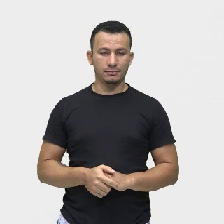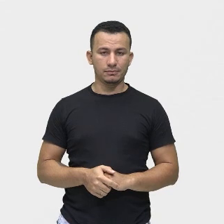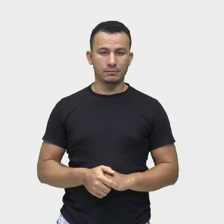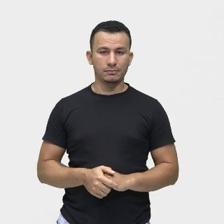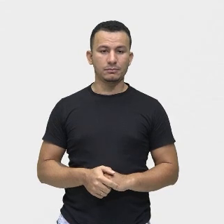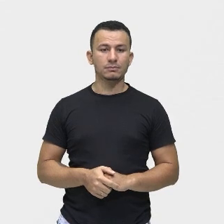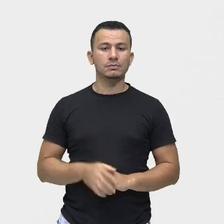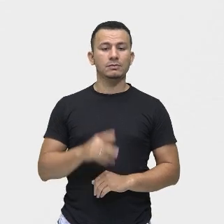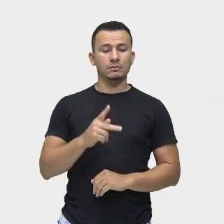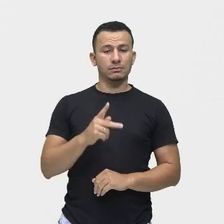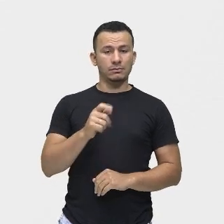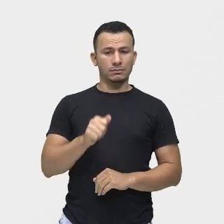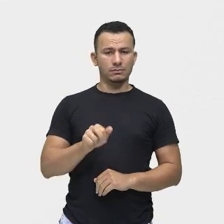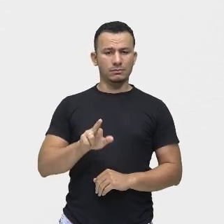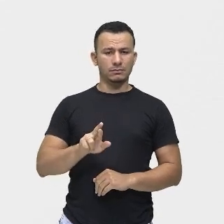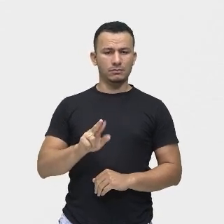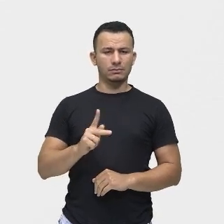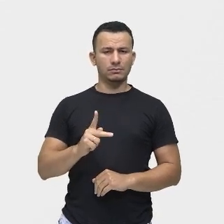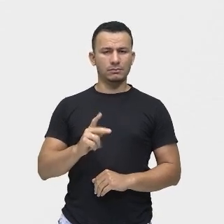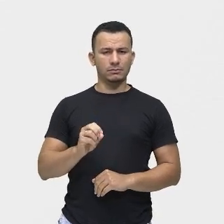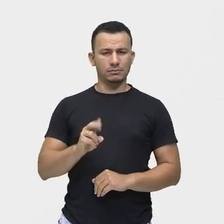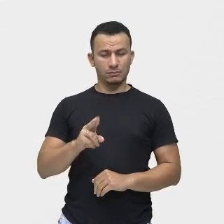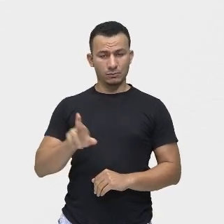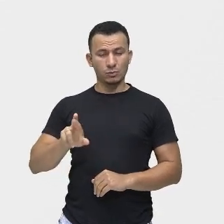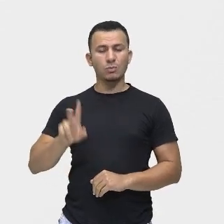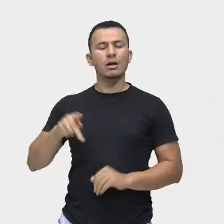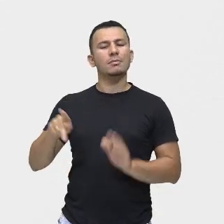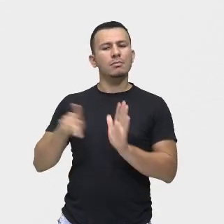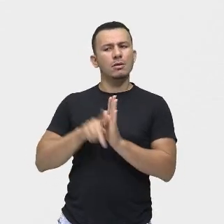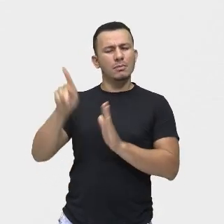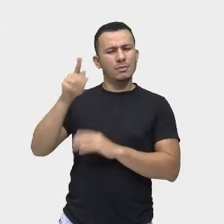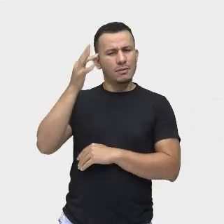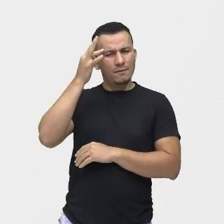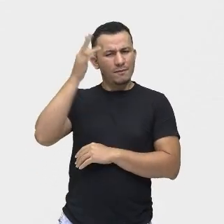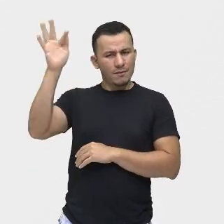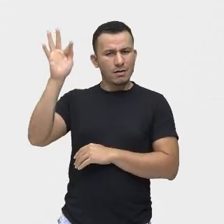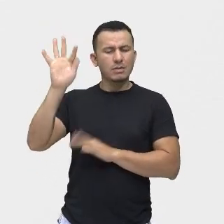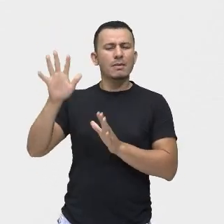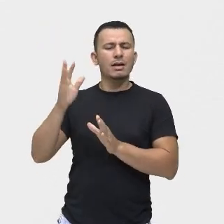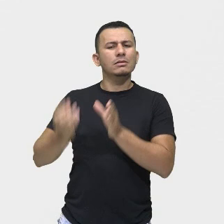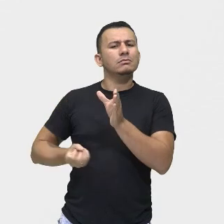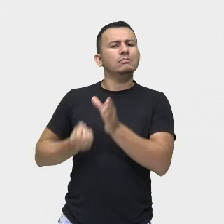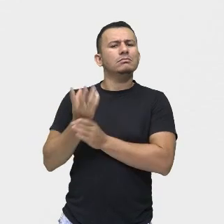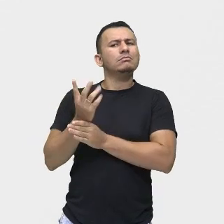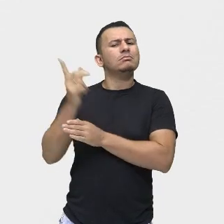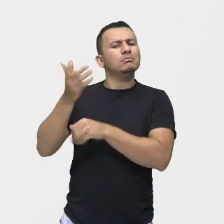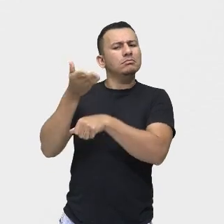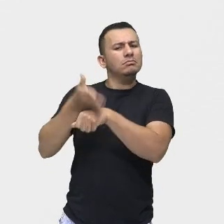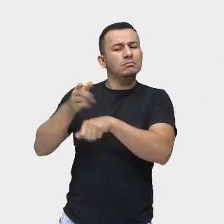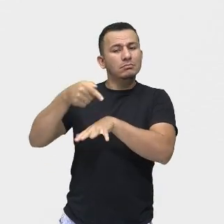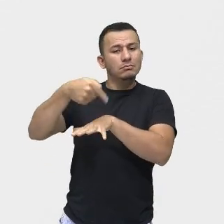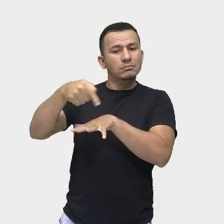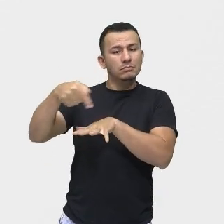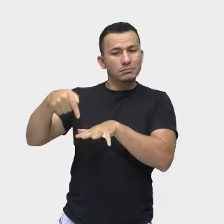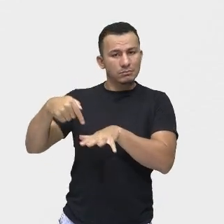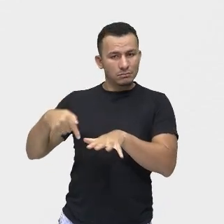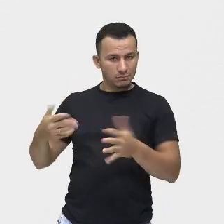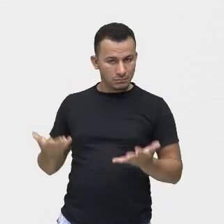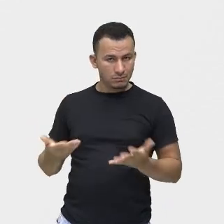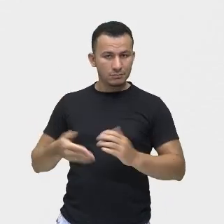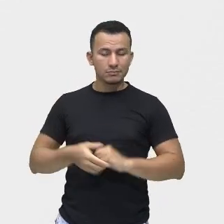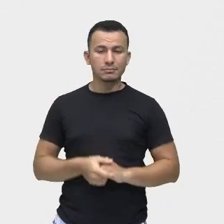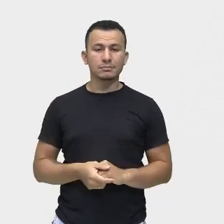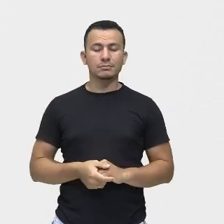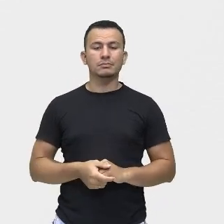O parkour teve sua origem influenciada pelo estilo francês de ginástica. No que consiste essa prática dessa modalidade? E aí